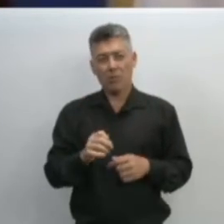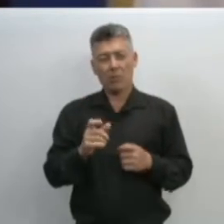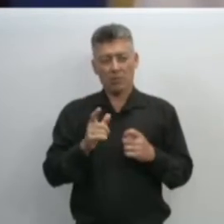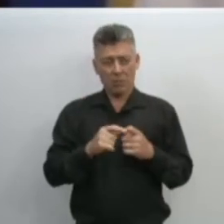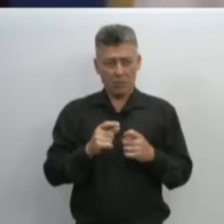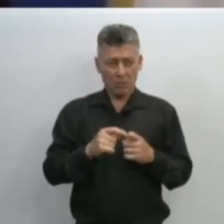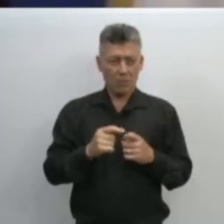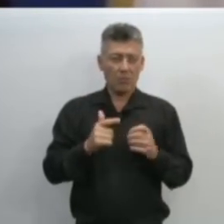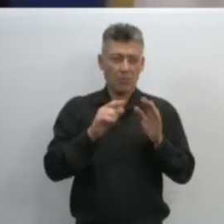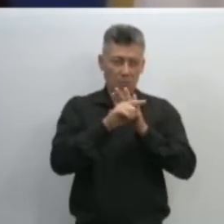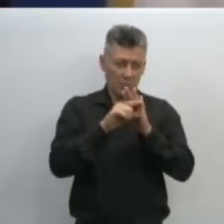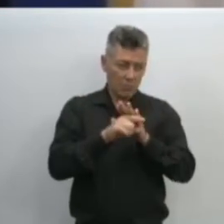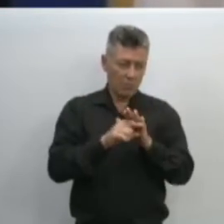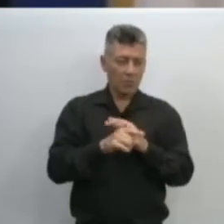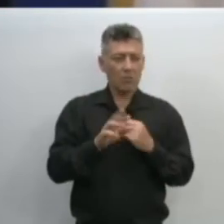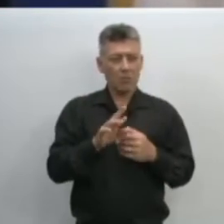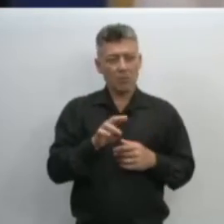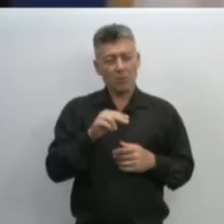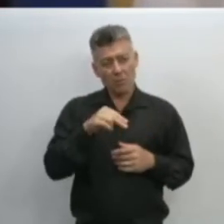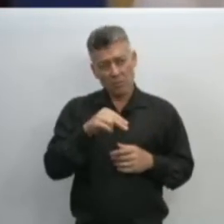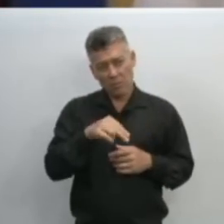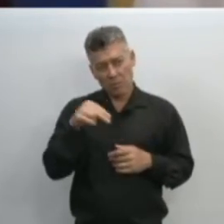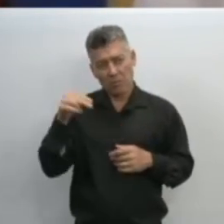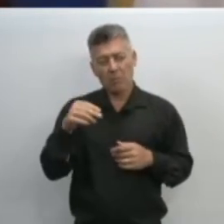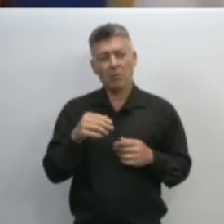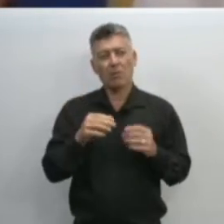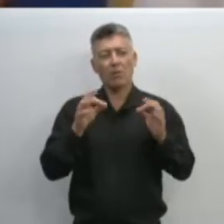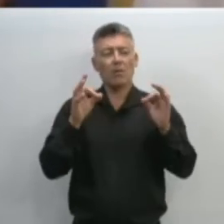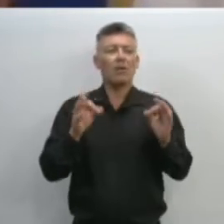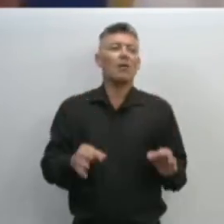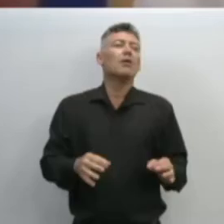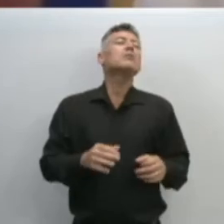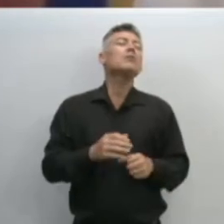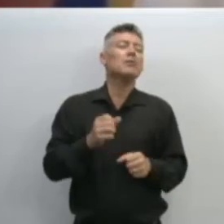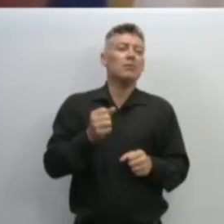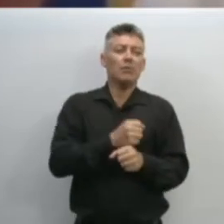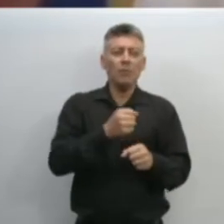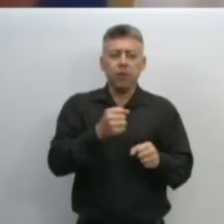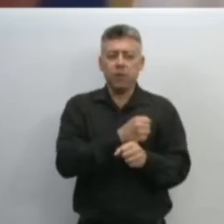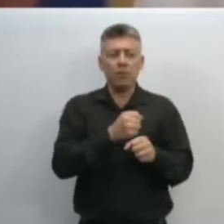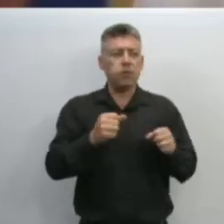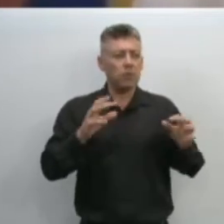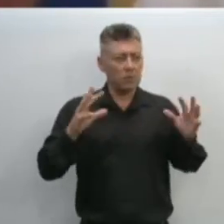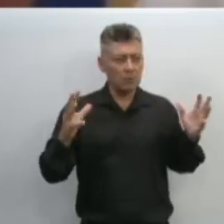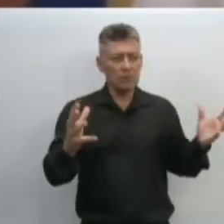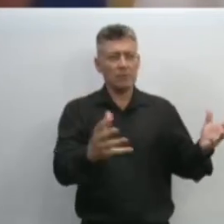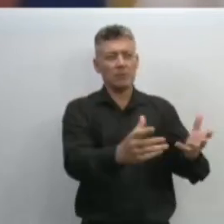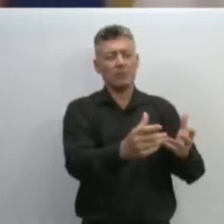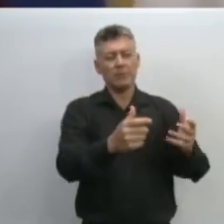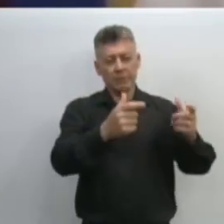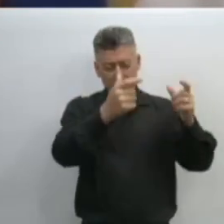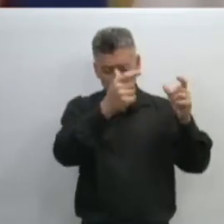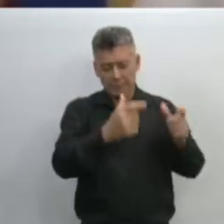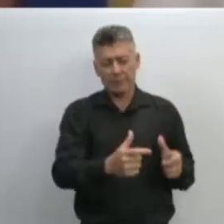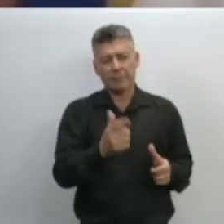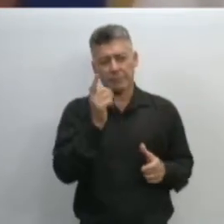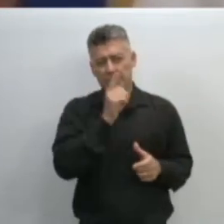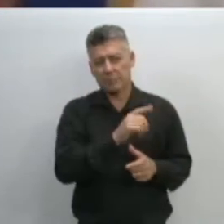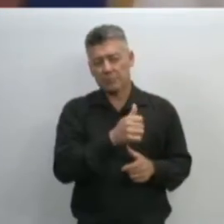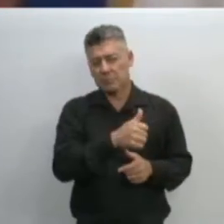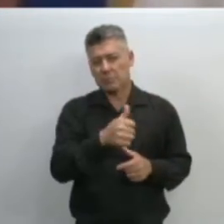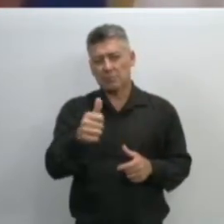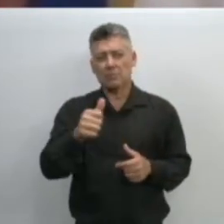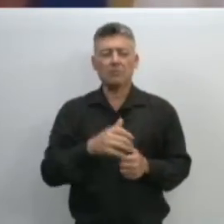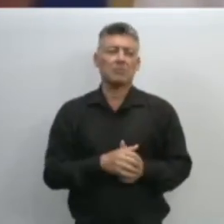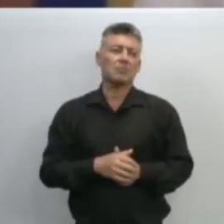dos campi do IFRN, e está acertado que nós vamos montar um grande viveiro em cada campi do IFRN, por todo o estado. Então, viveram